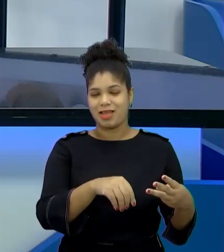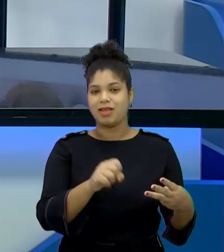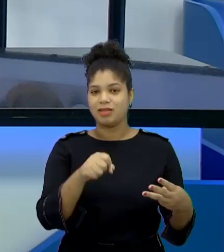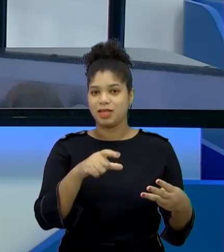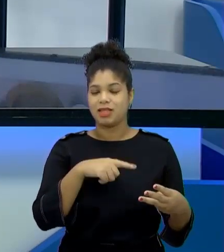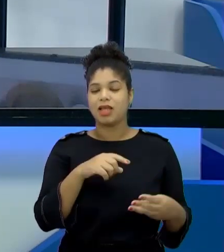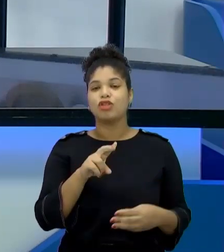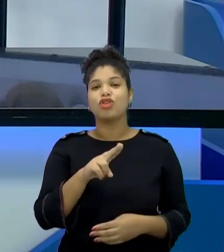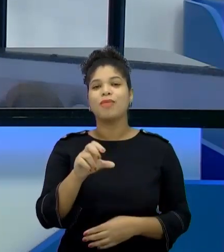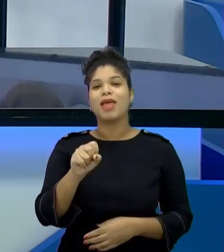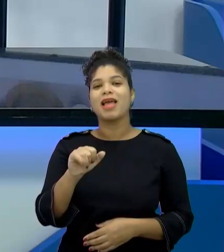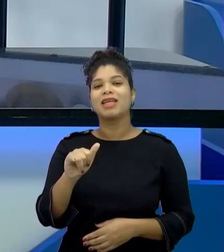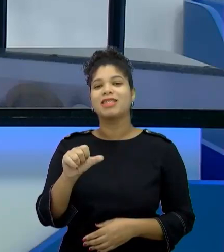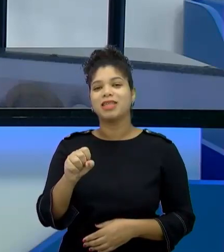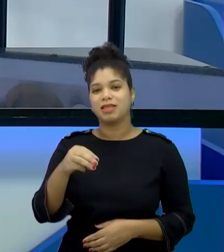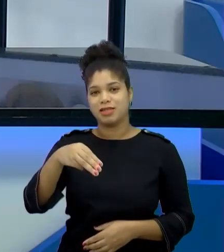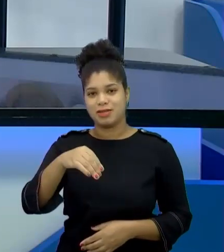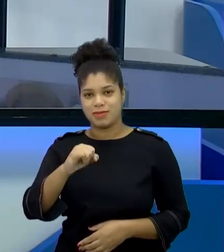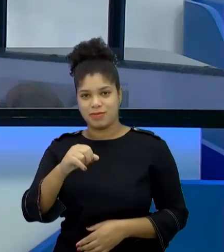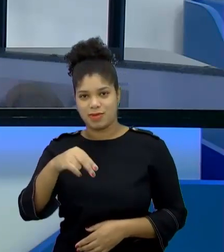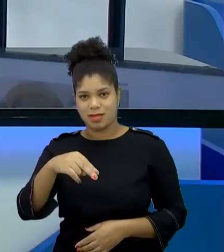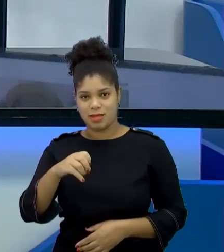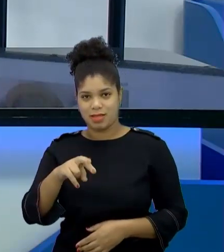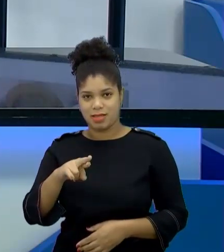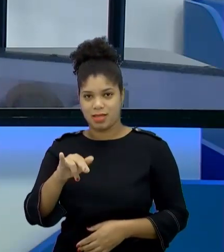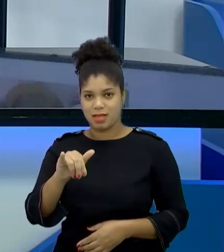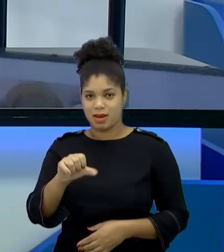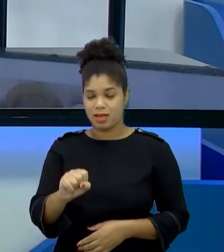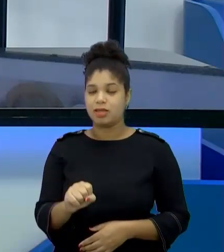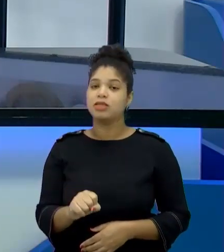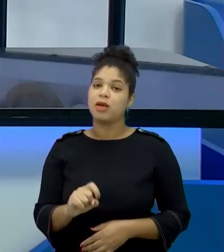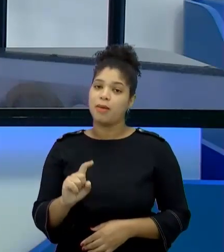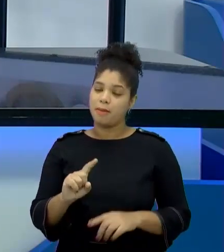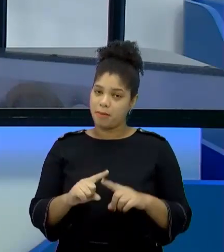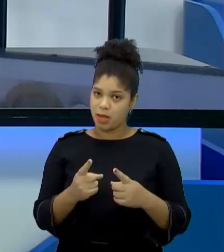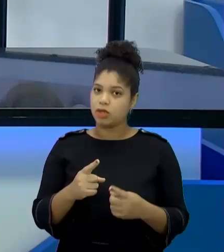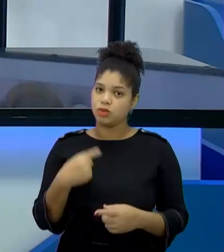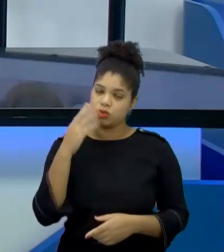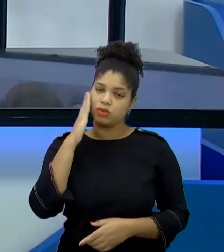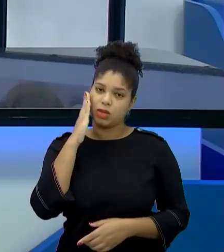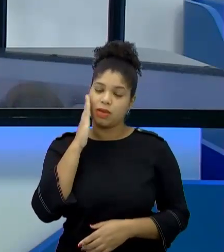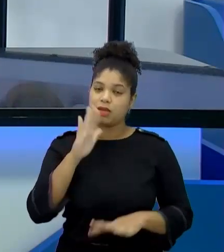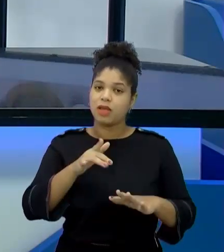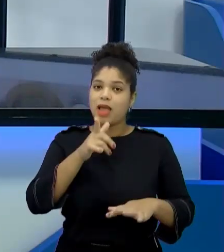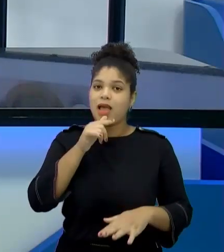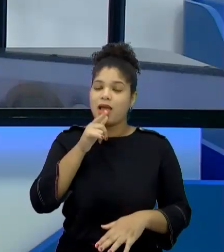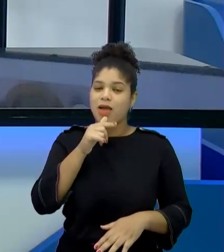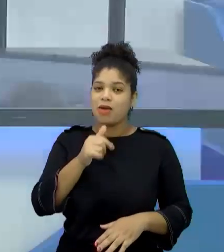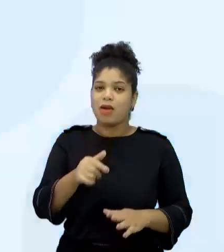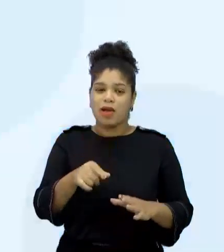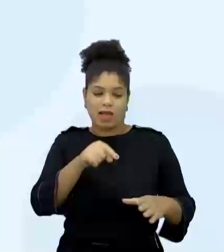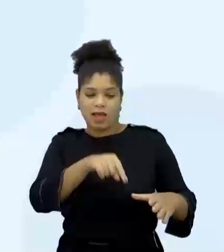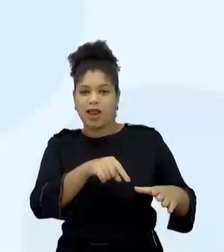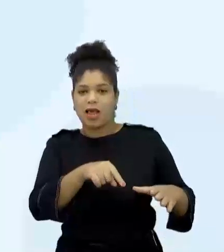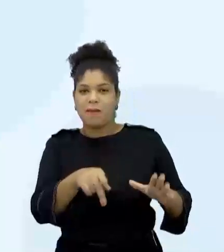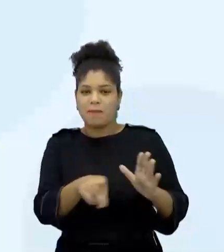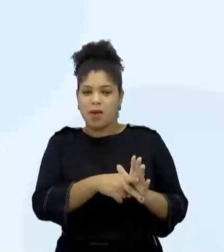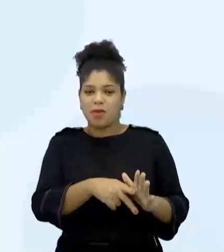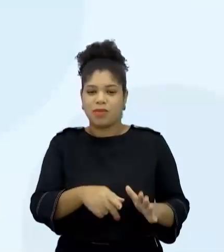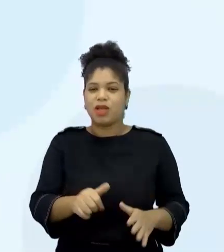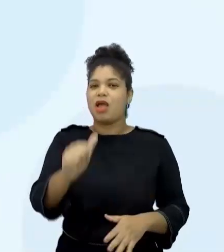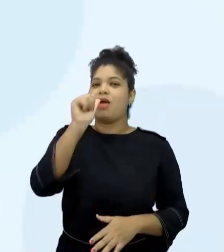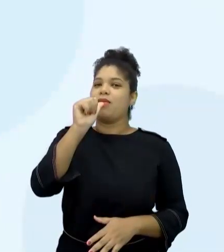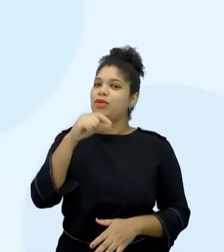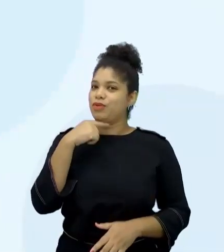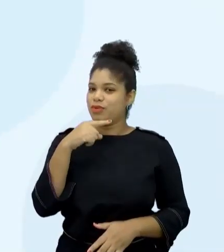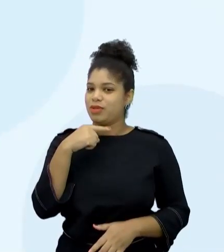sais minerais. Pode ser que ela não seja potável, né? A água também é uma mistura.